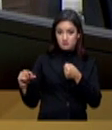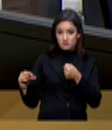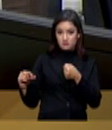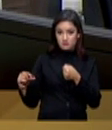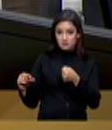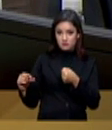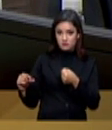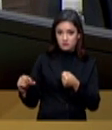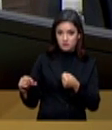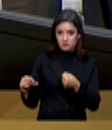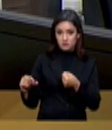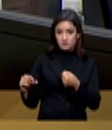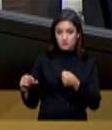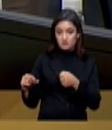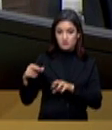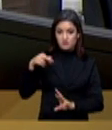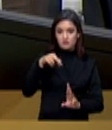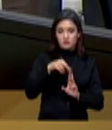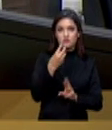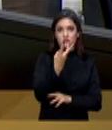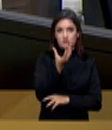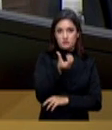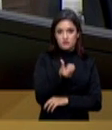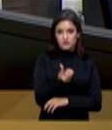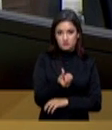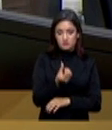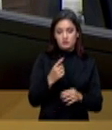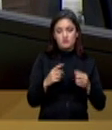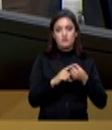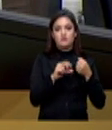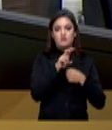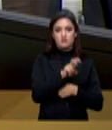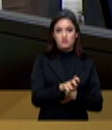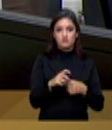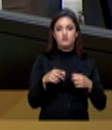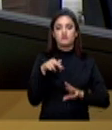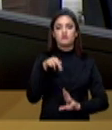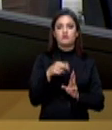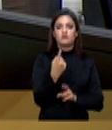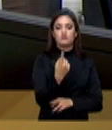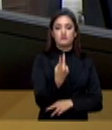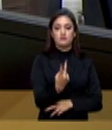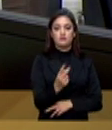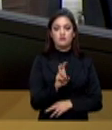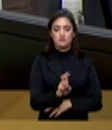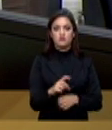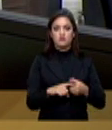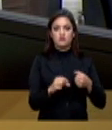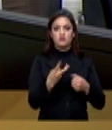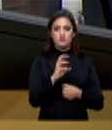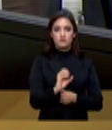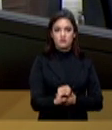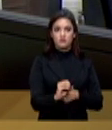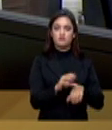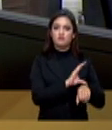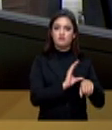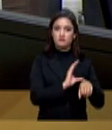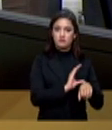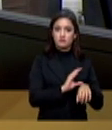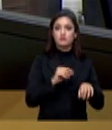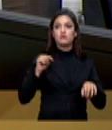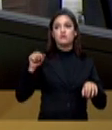Constituição nomeadamente inciso 36 e artigo quinto Zoom 2 e 5º do artigo 30 da